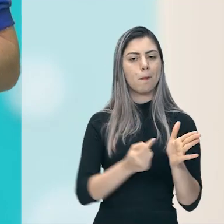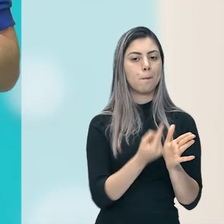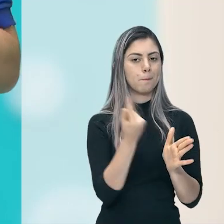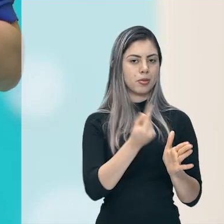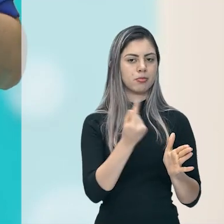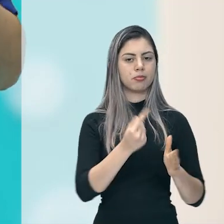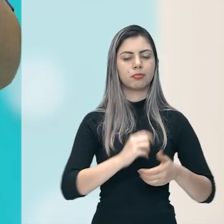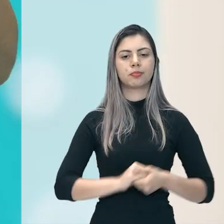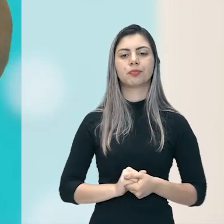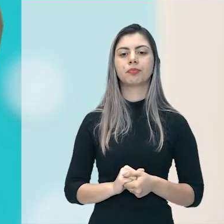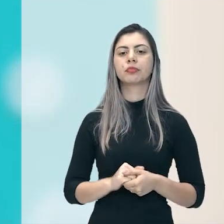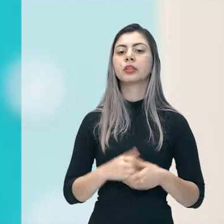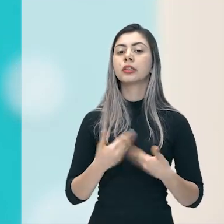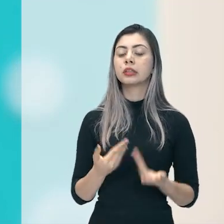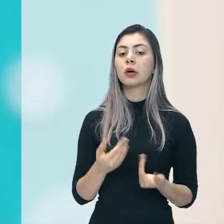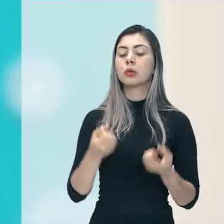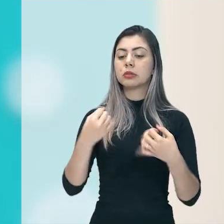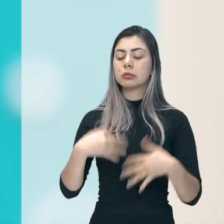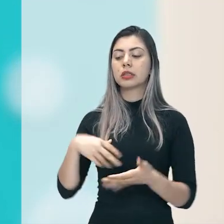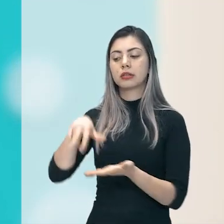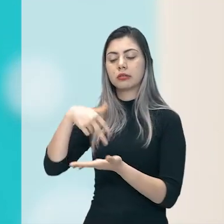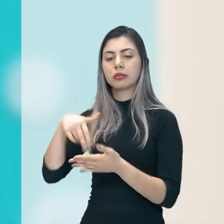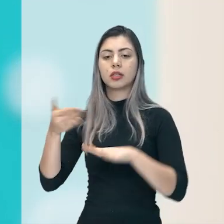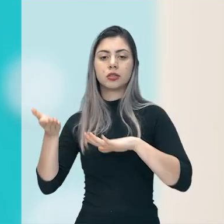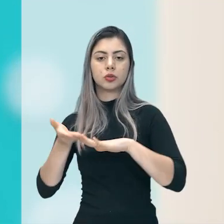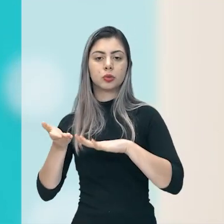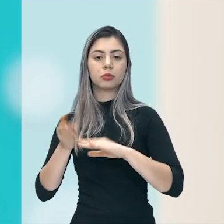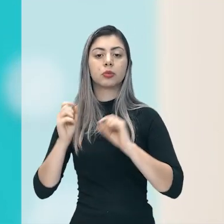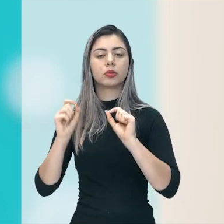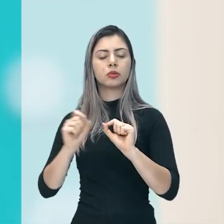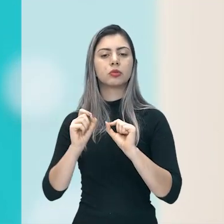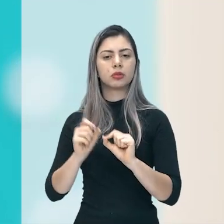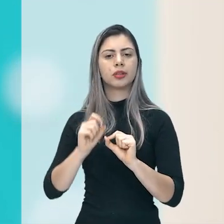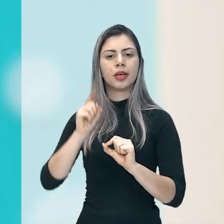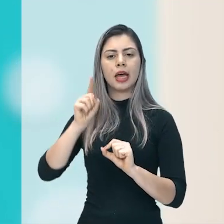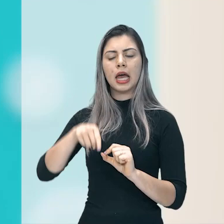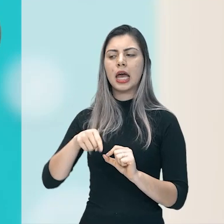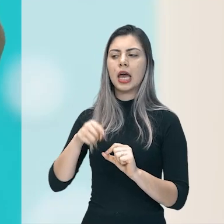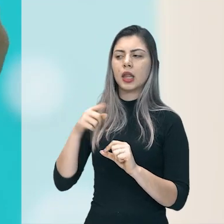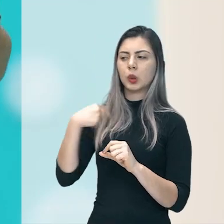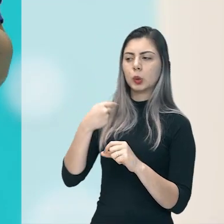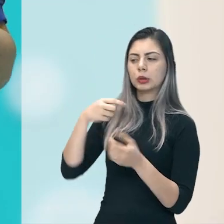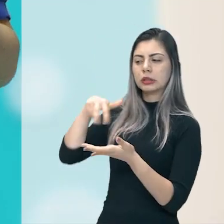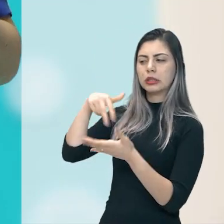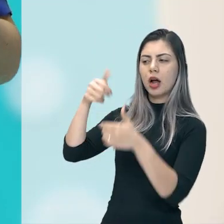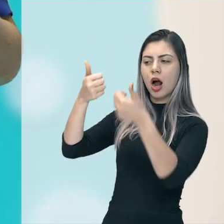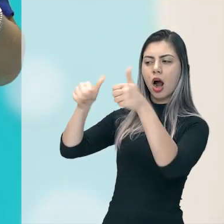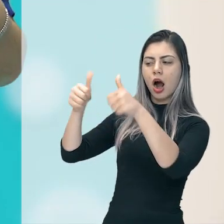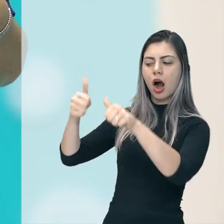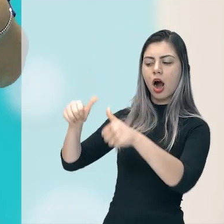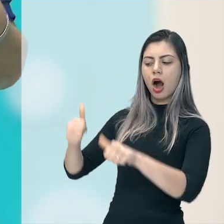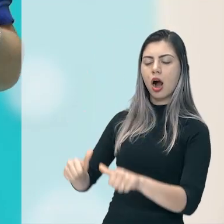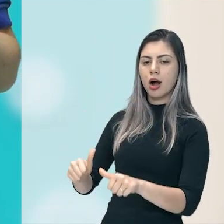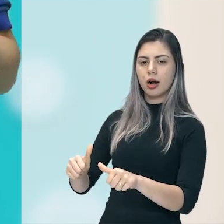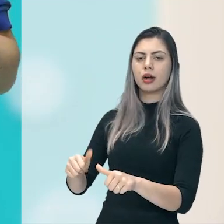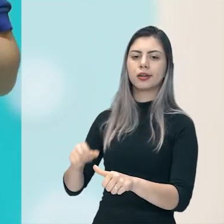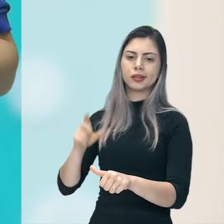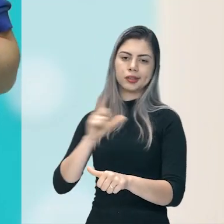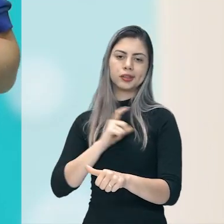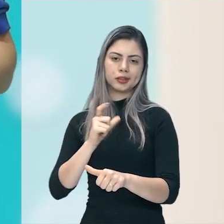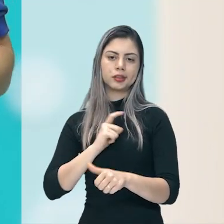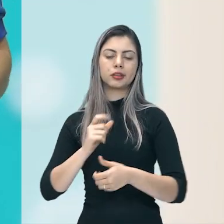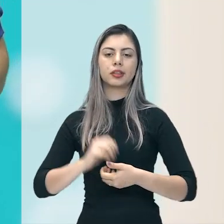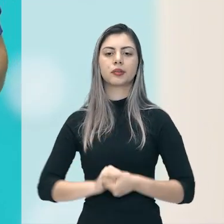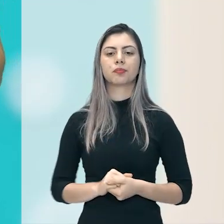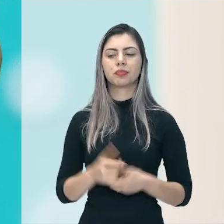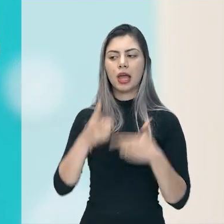unidade. E isso falamos das danças contemporâneas, que vão fazer o quê? É uma leitura que você vai ver de uma